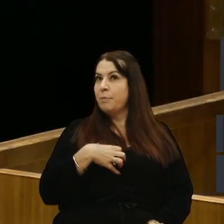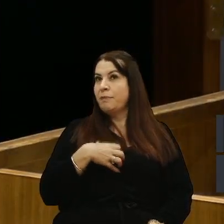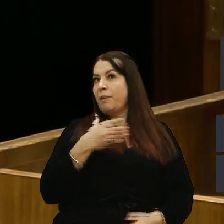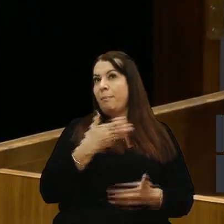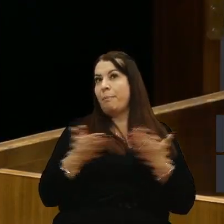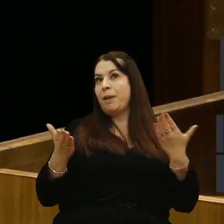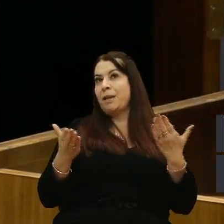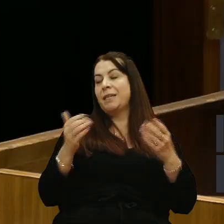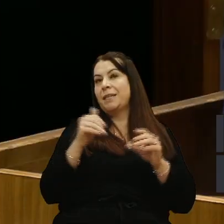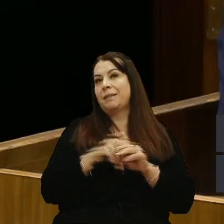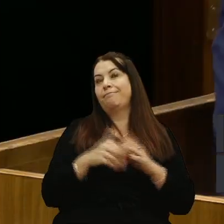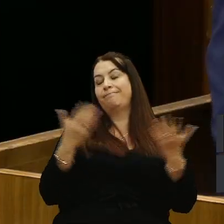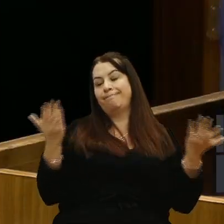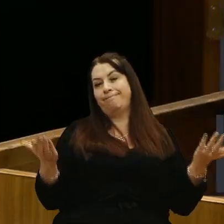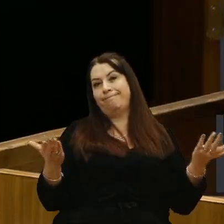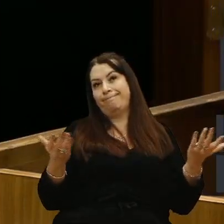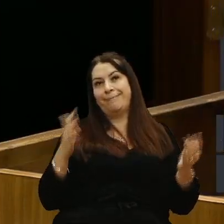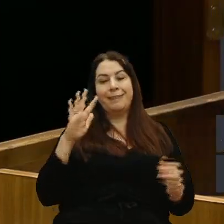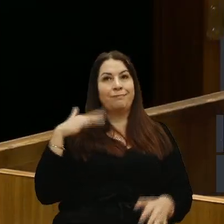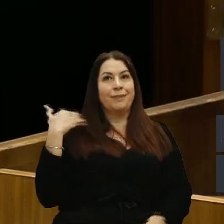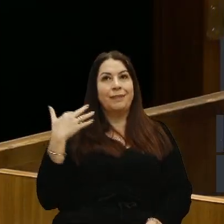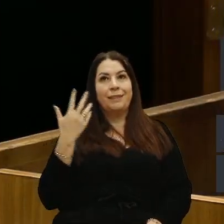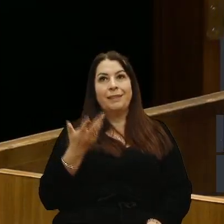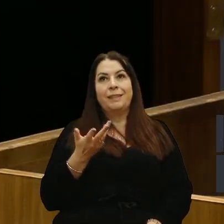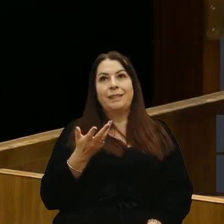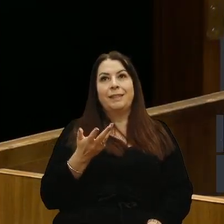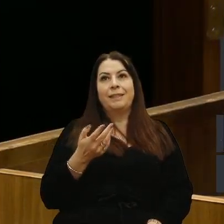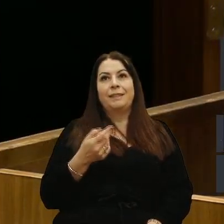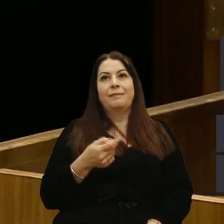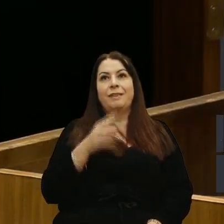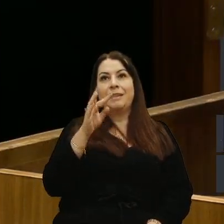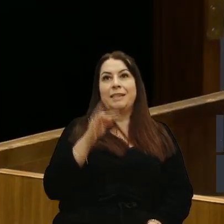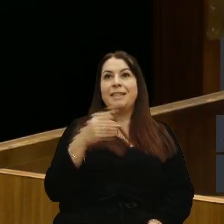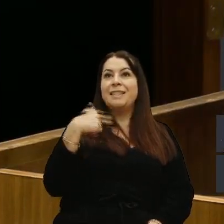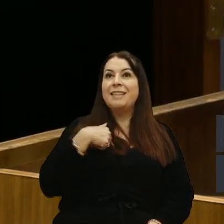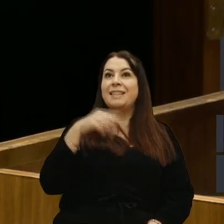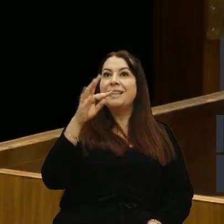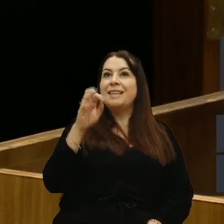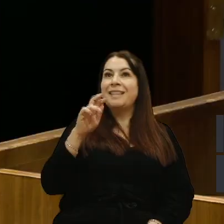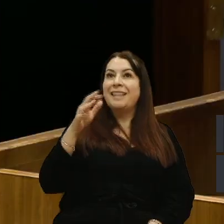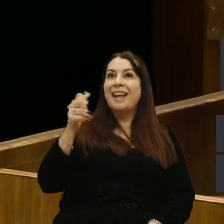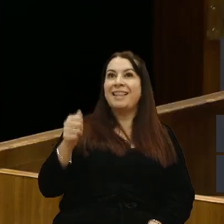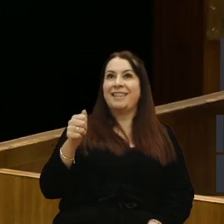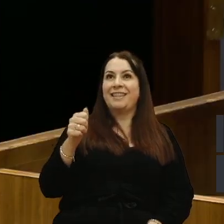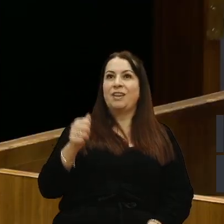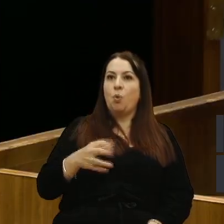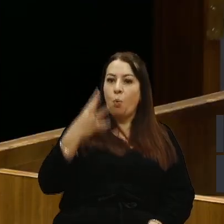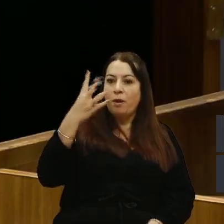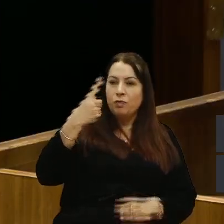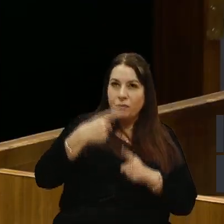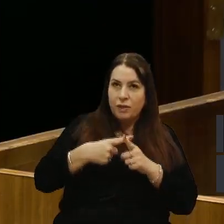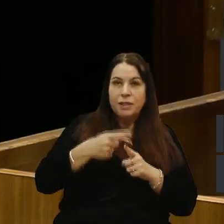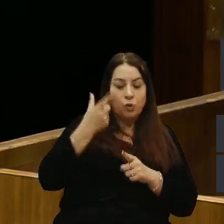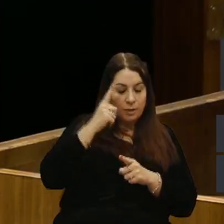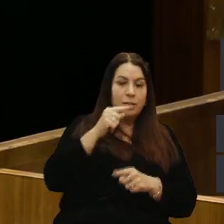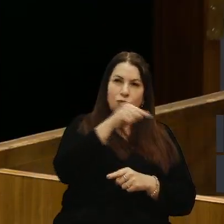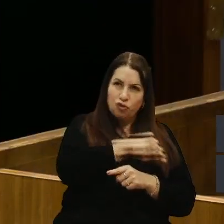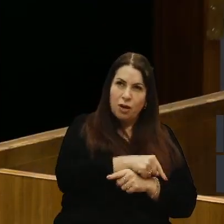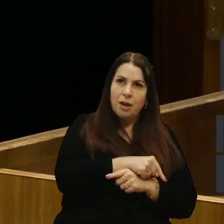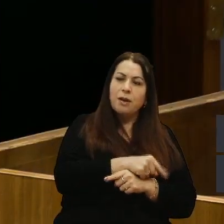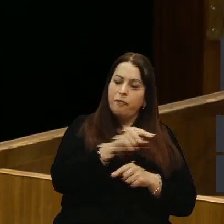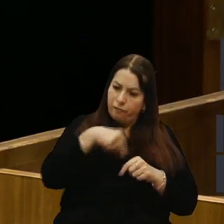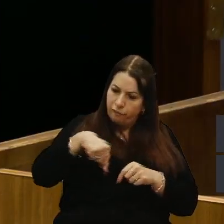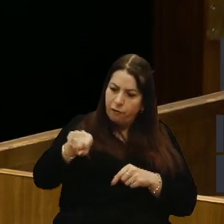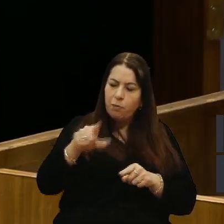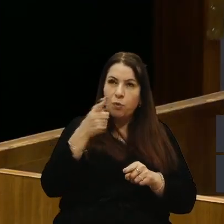perder a eleição, vereadora Andressa. Vai ser o tetra. Nós conquistamos o tetra no passado e